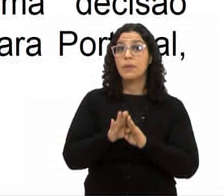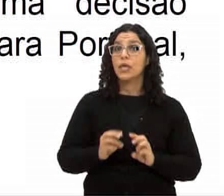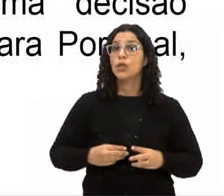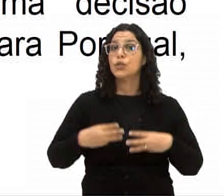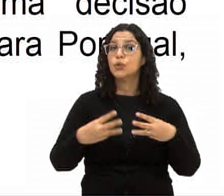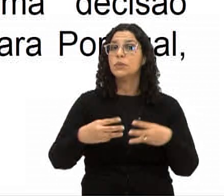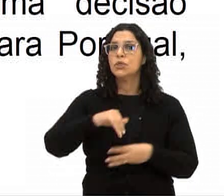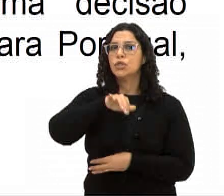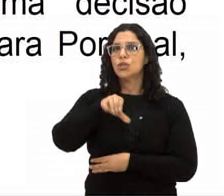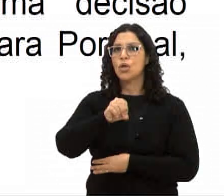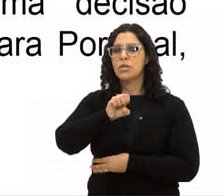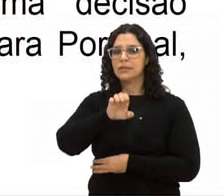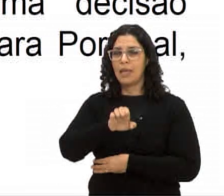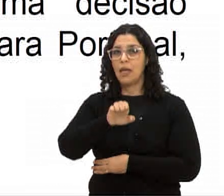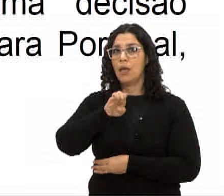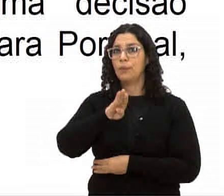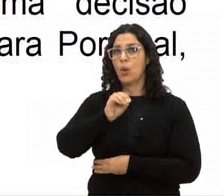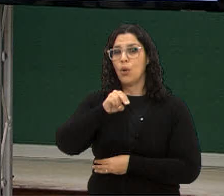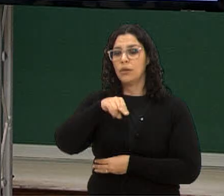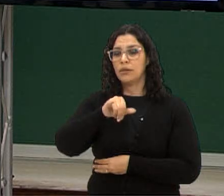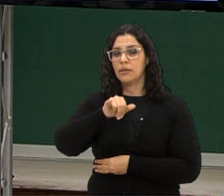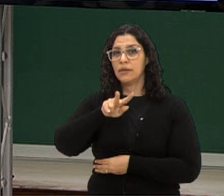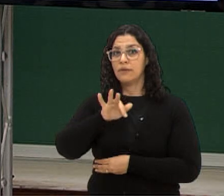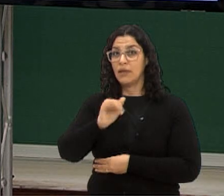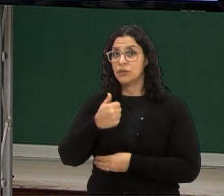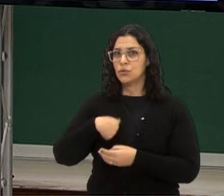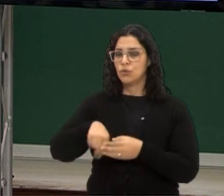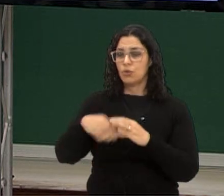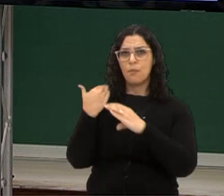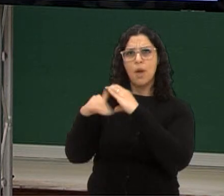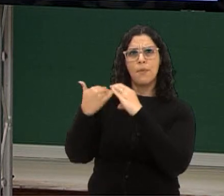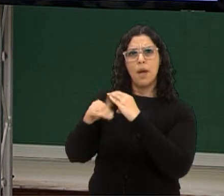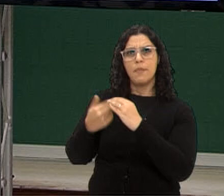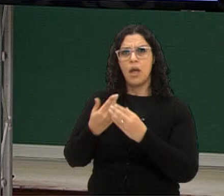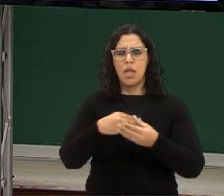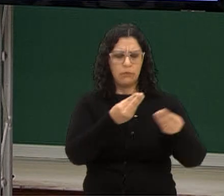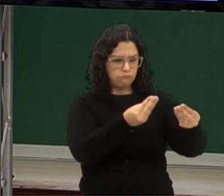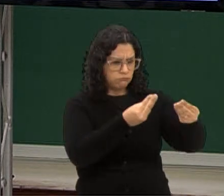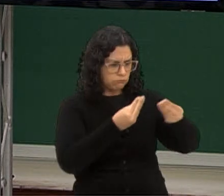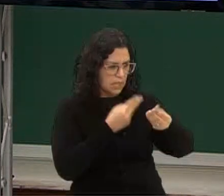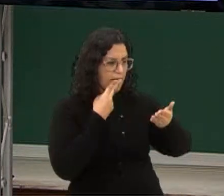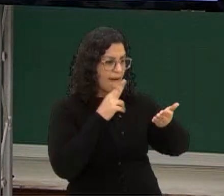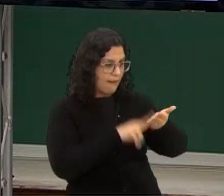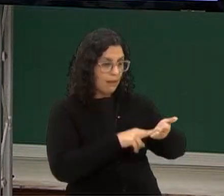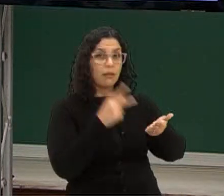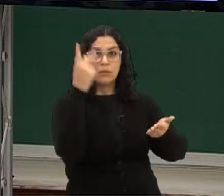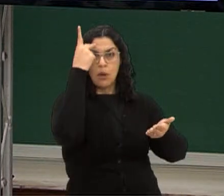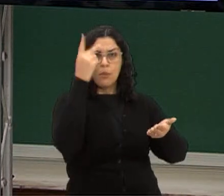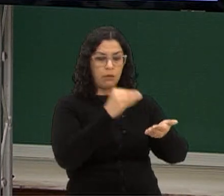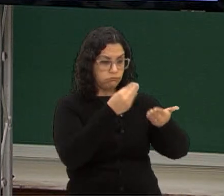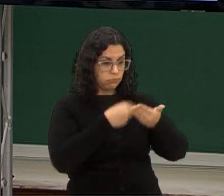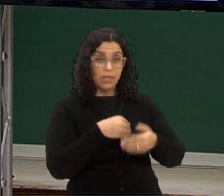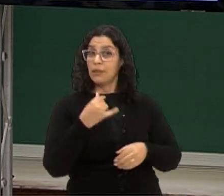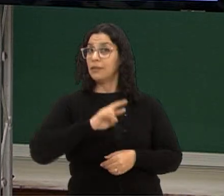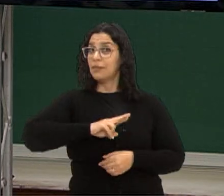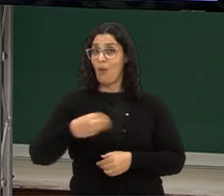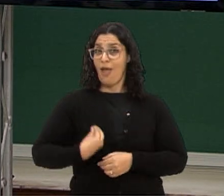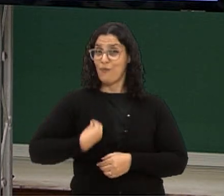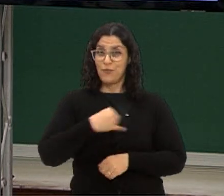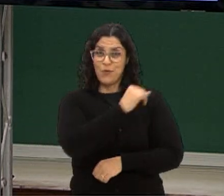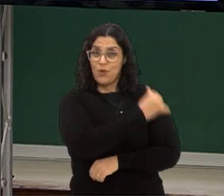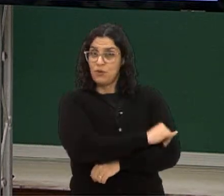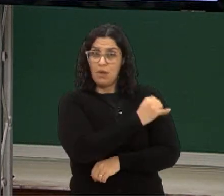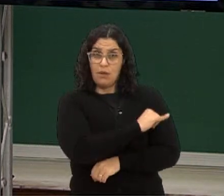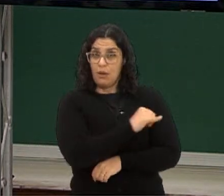ministro José Bonifácio. Então, Dom Pedro está em viagem, está em São Paulo, não está na capital, não está no Rio